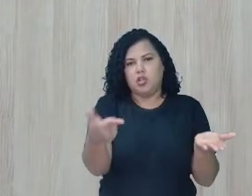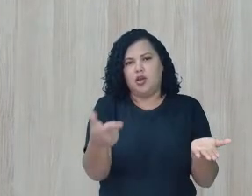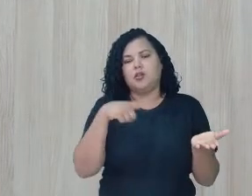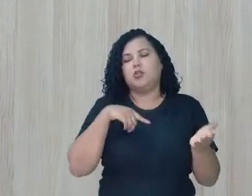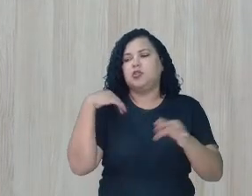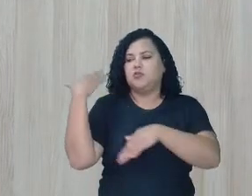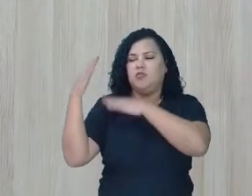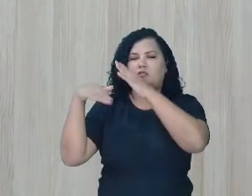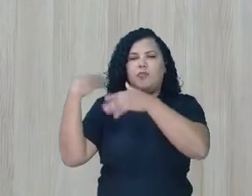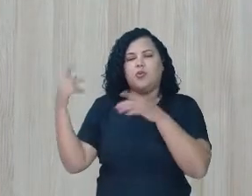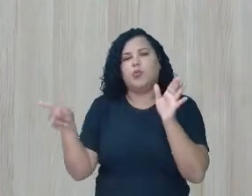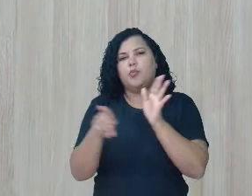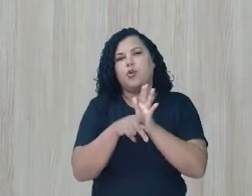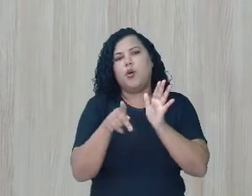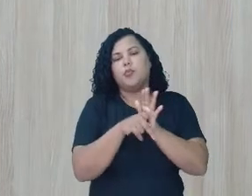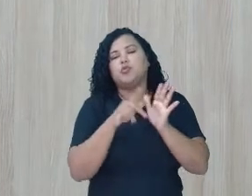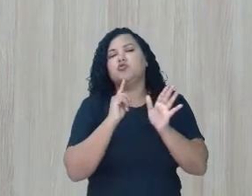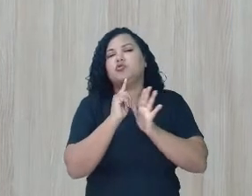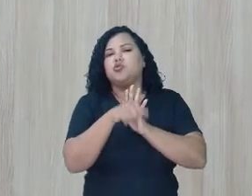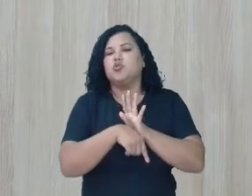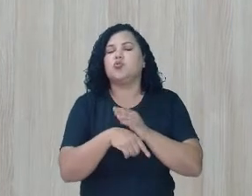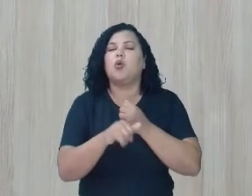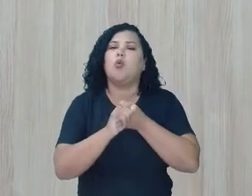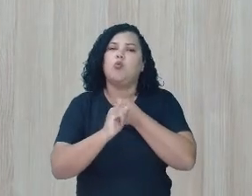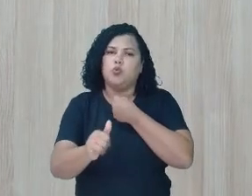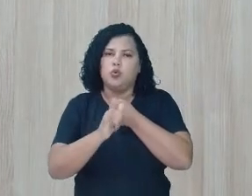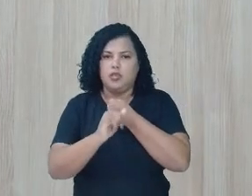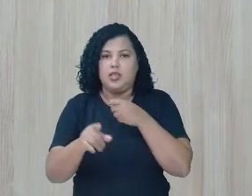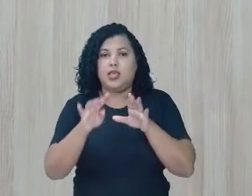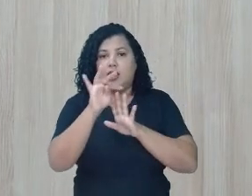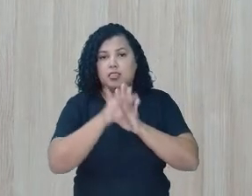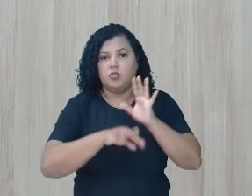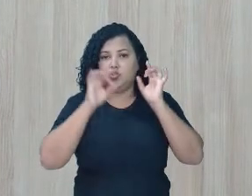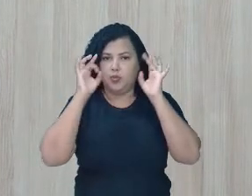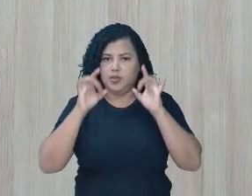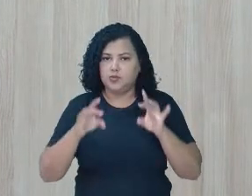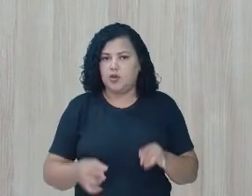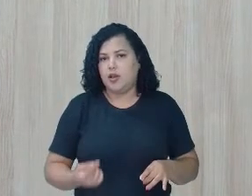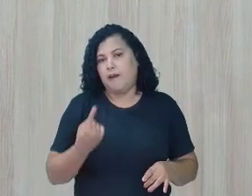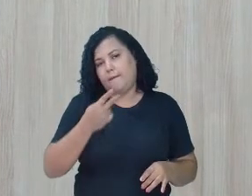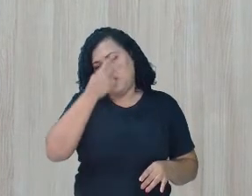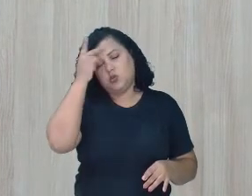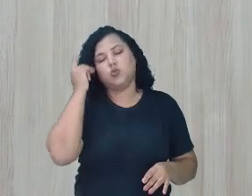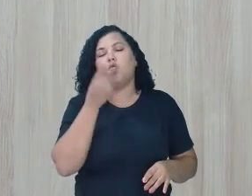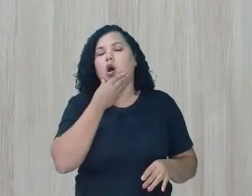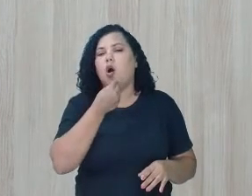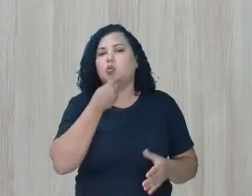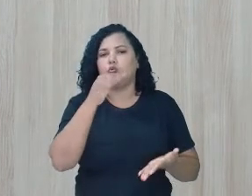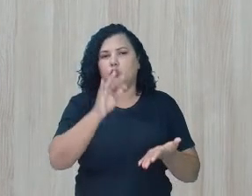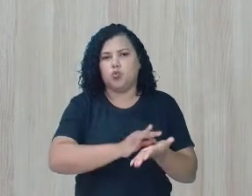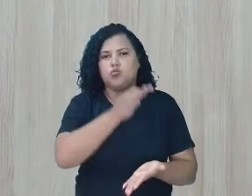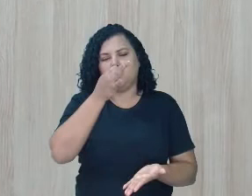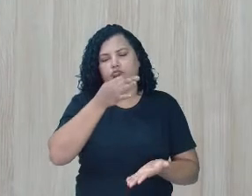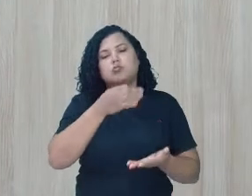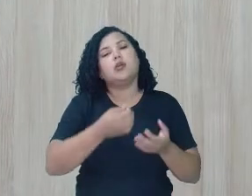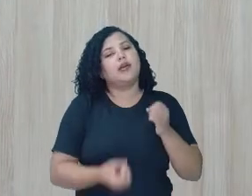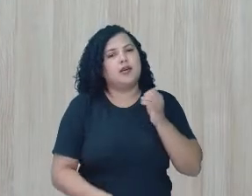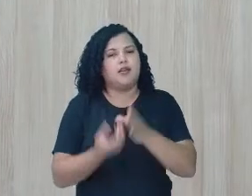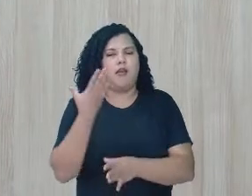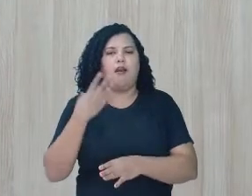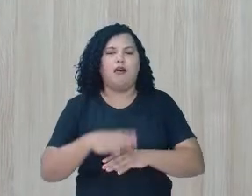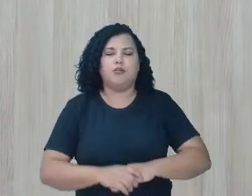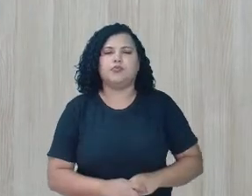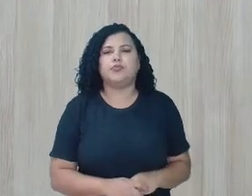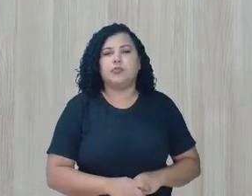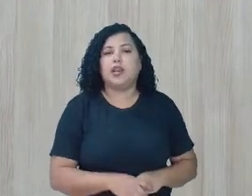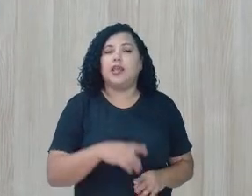o desenvolvimento das crônicas, que eram textos especiais produzidos pelo cronista, por um jornalista, por um letrado, que tinha essa